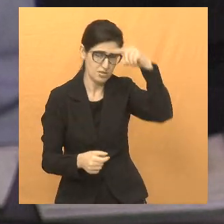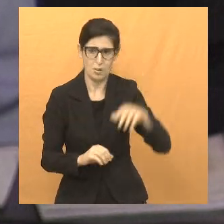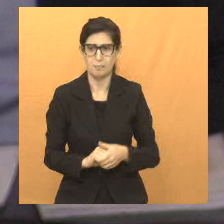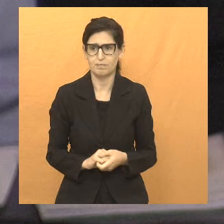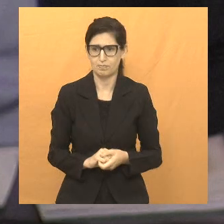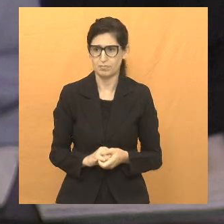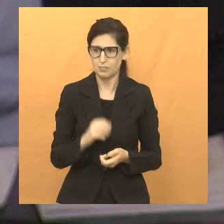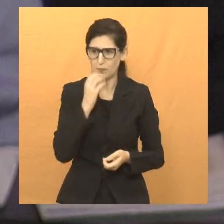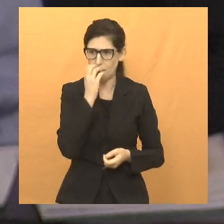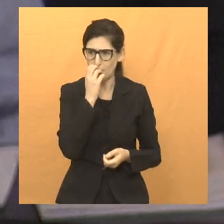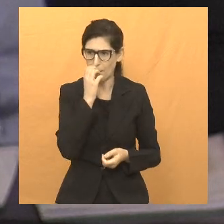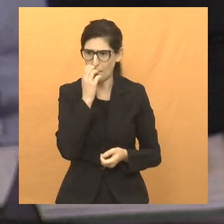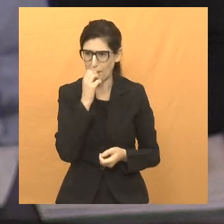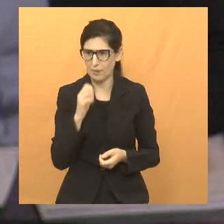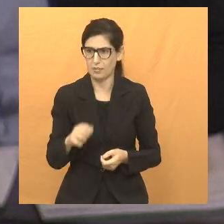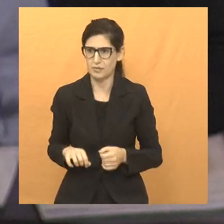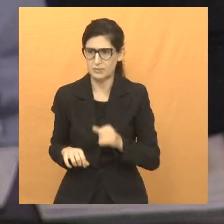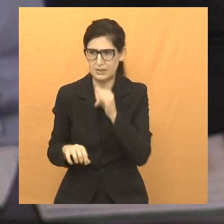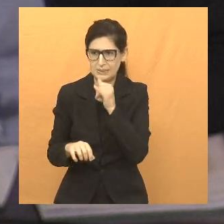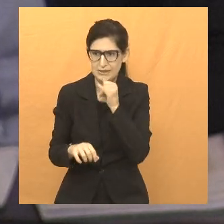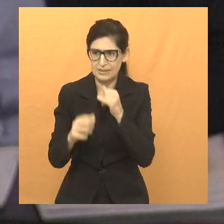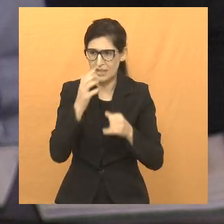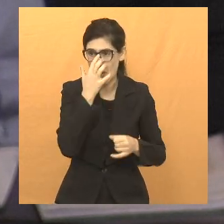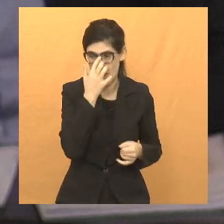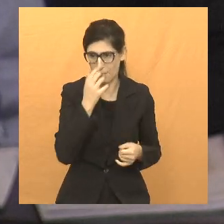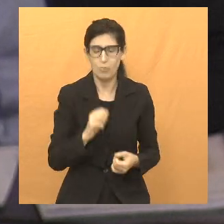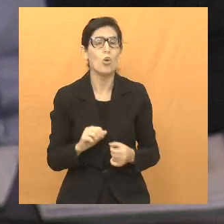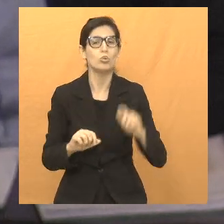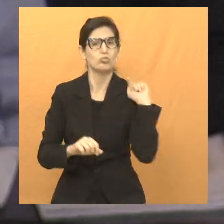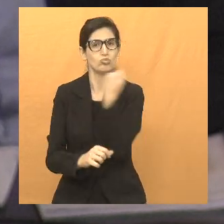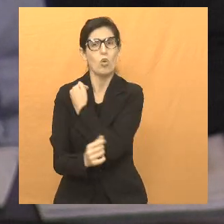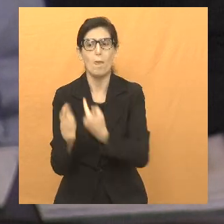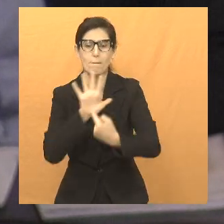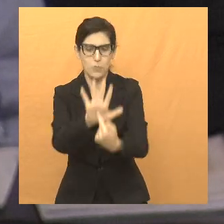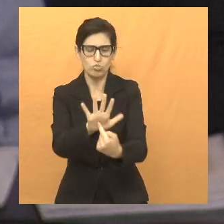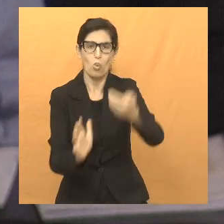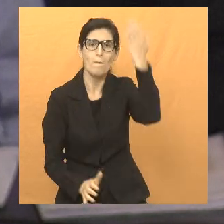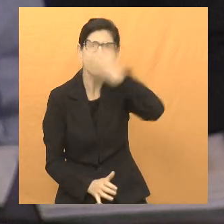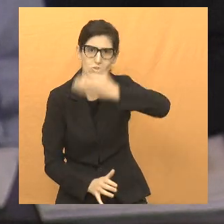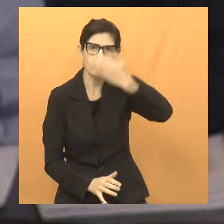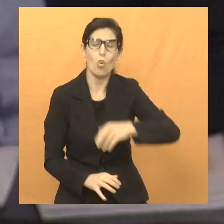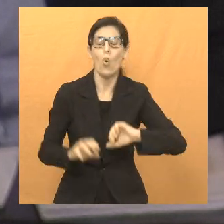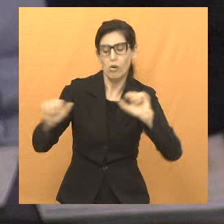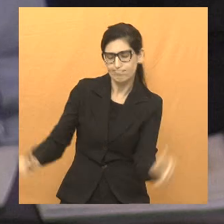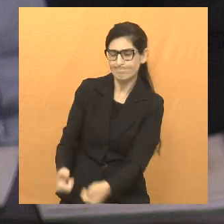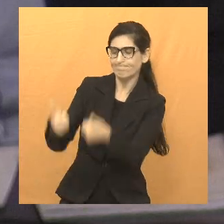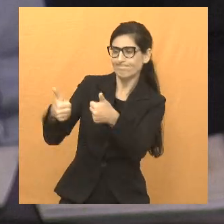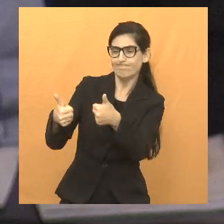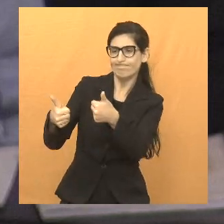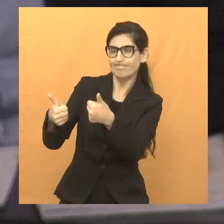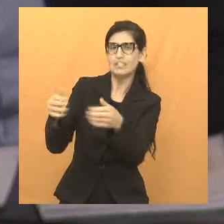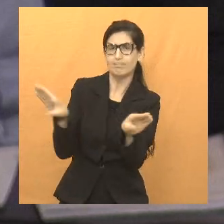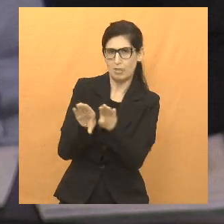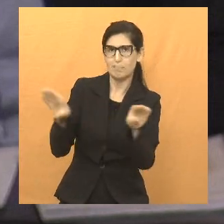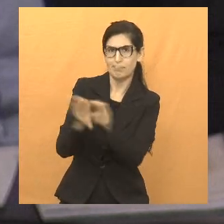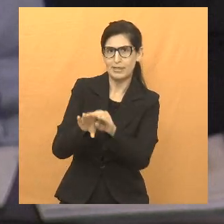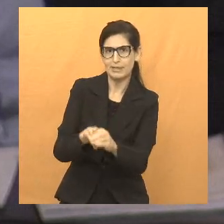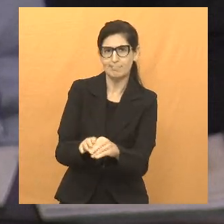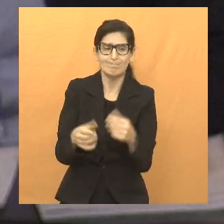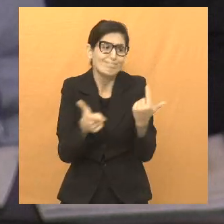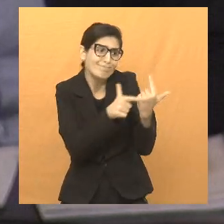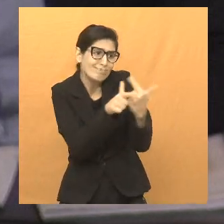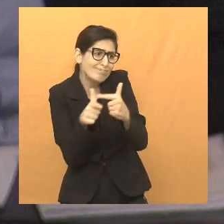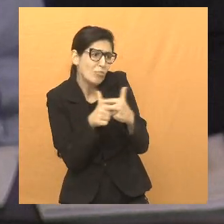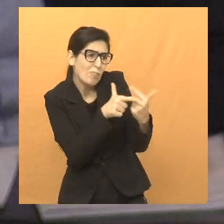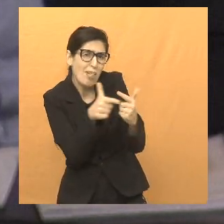se quiserem, a gente está à disposição, fizemos a prestação aqui, temos dados positivos, os negativos têm as explicações, a gente está